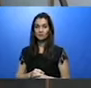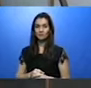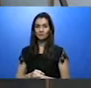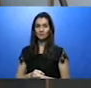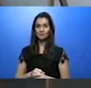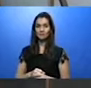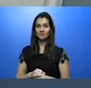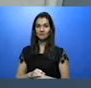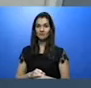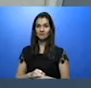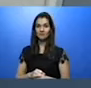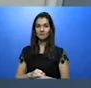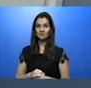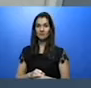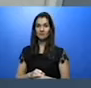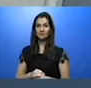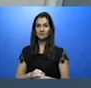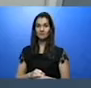Então, vamos lá.